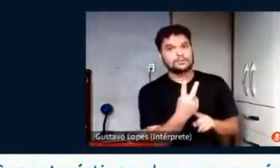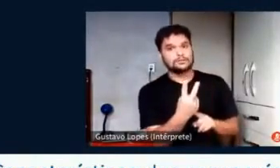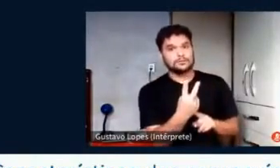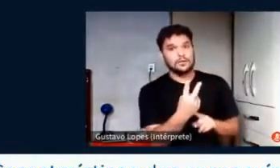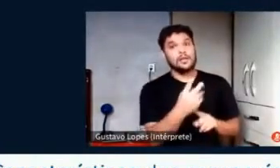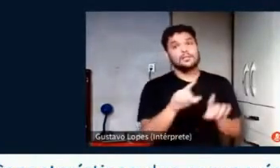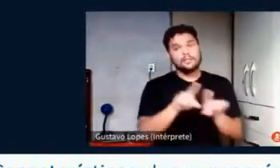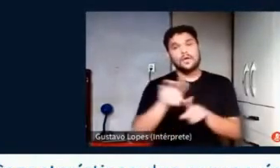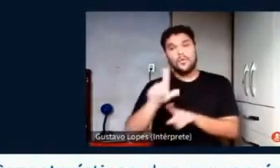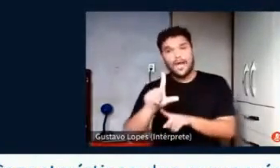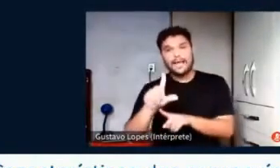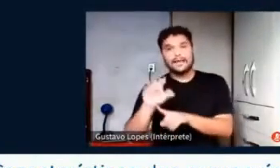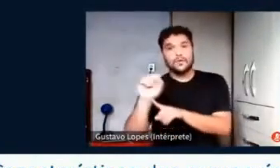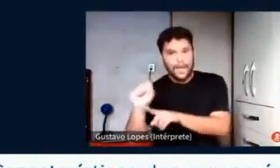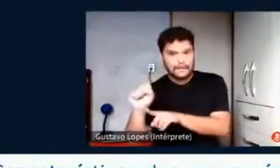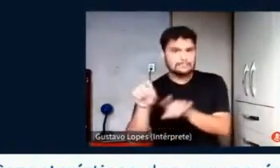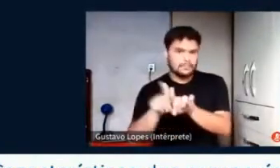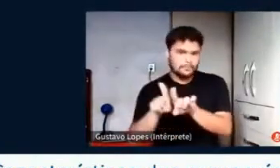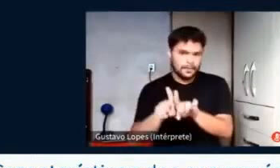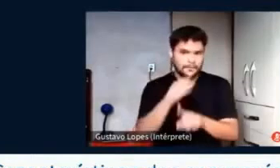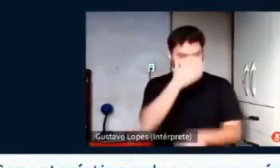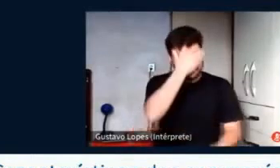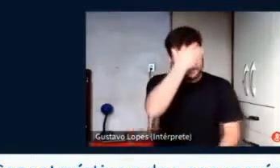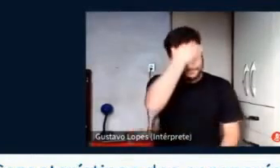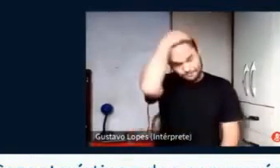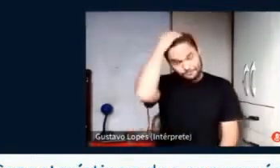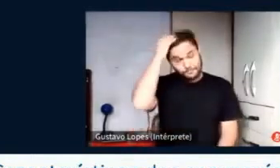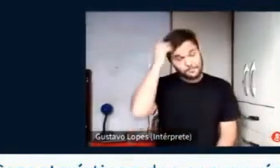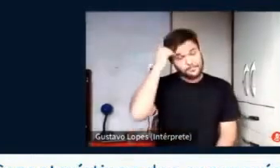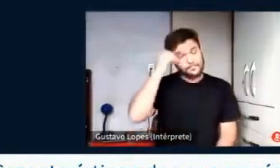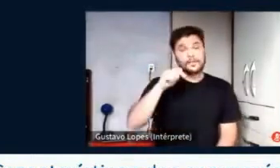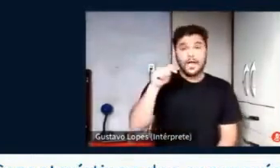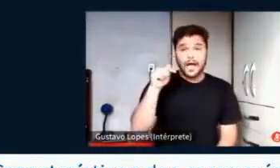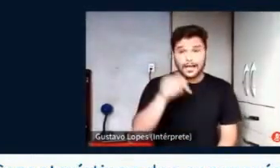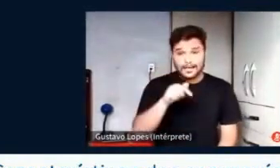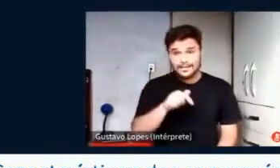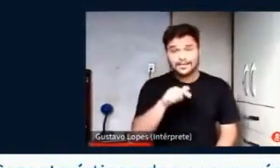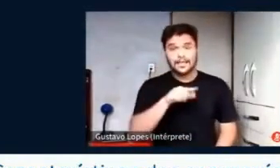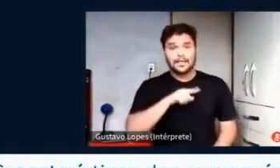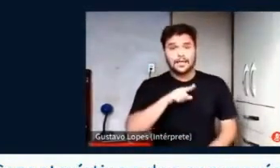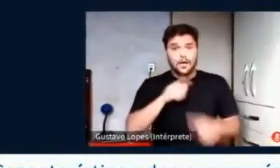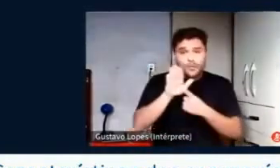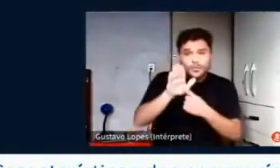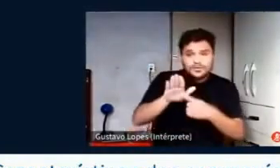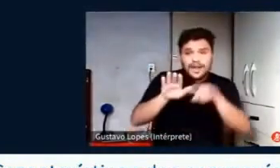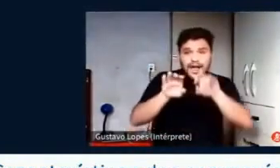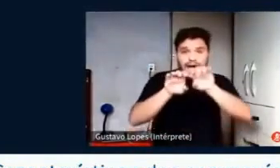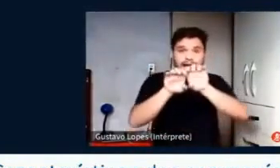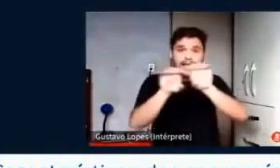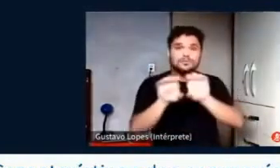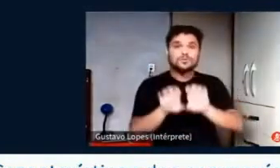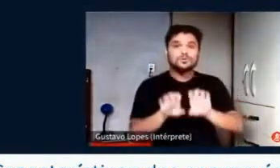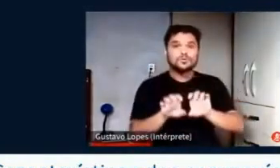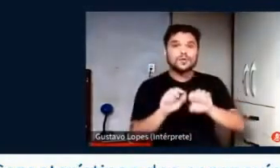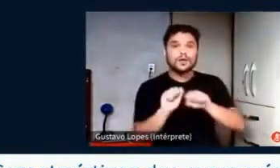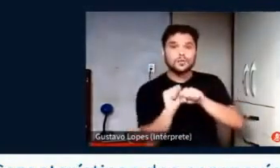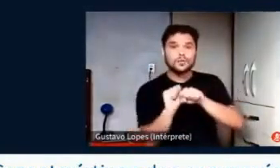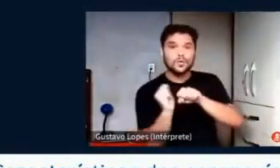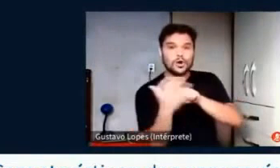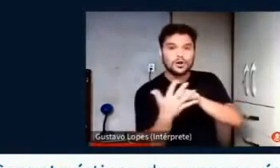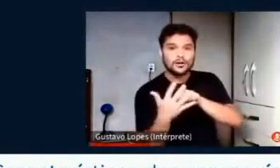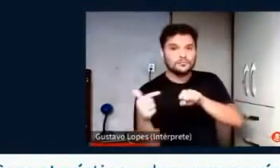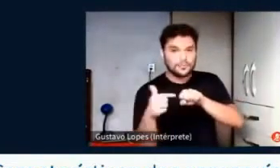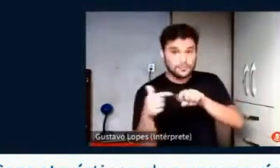o tipo S, e aqui nós temos a estrutura desse coronavírus, mostrando